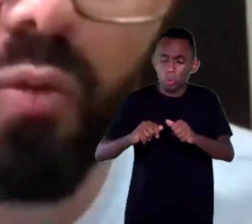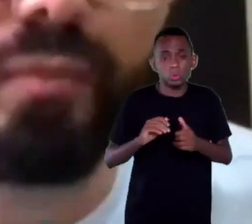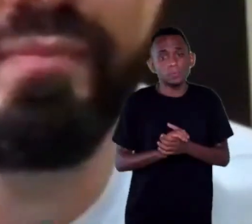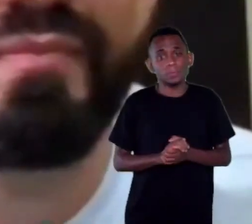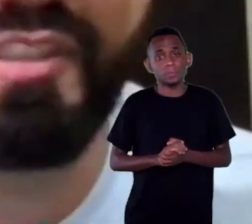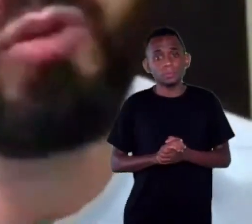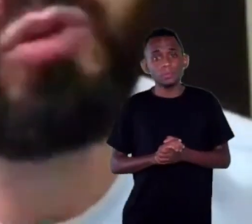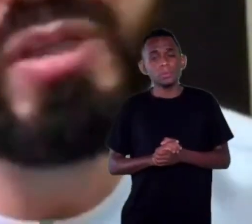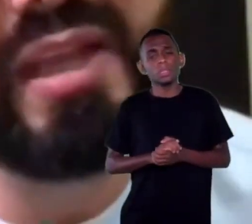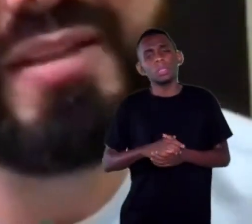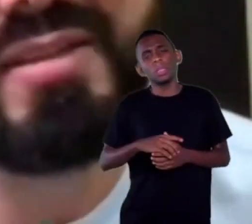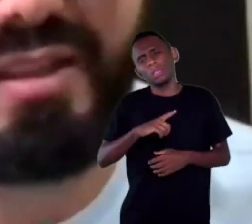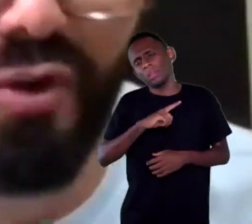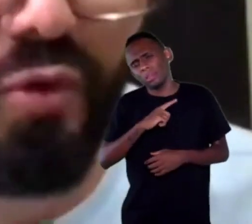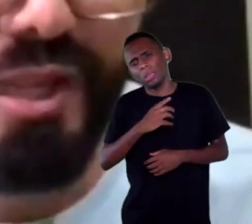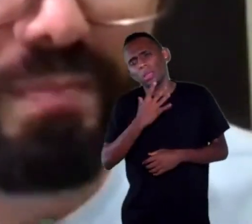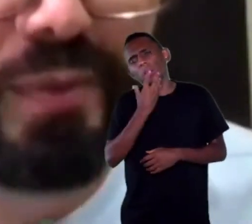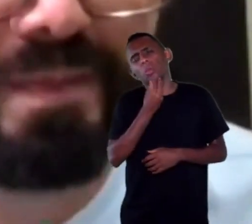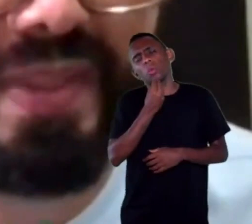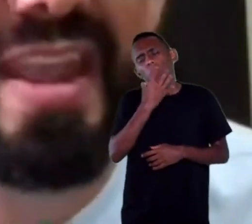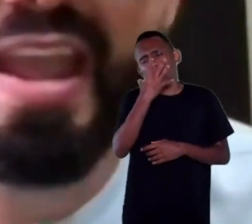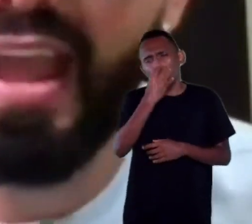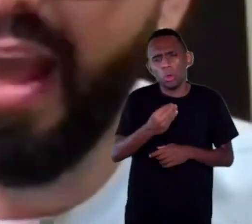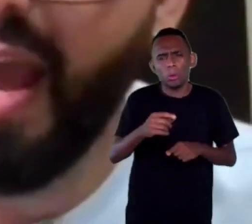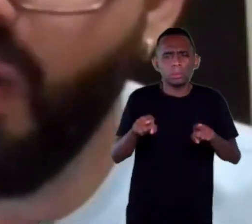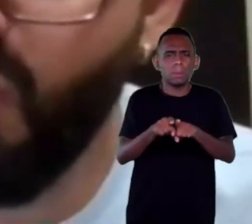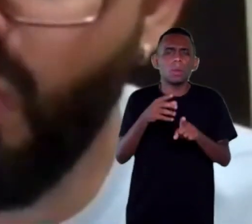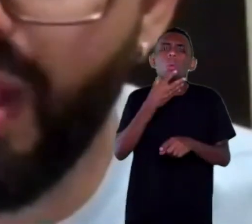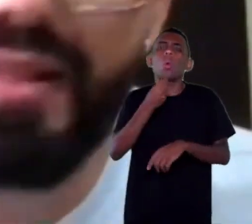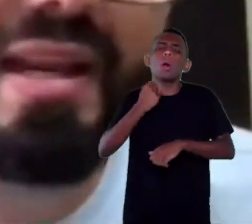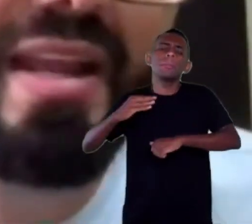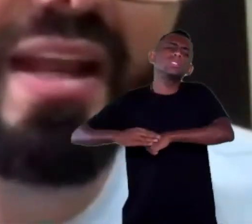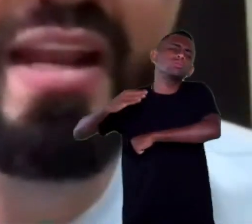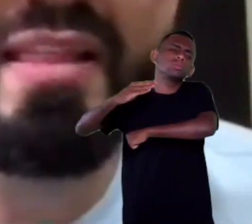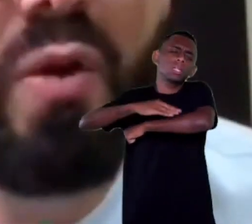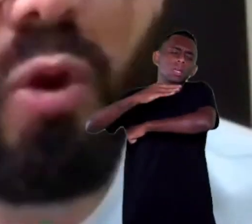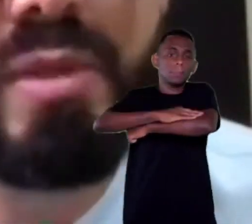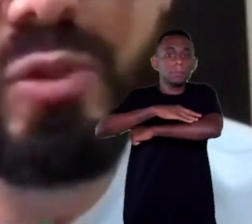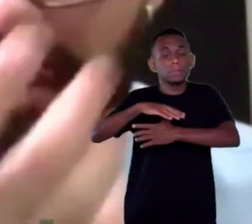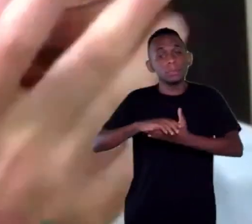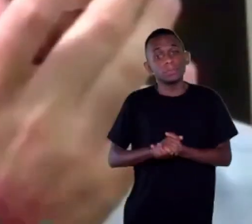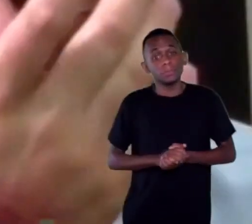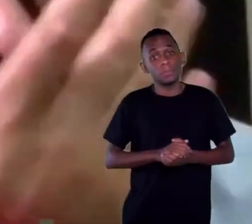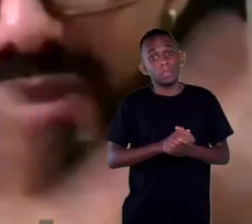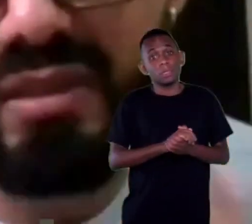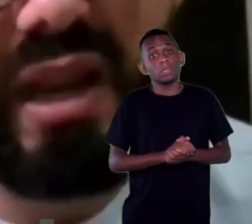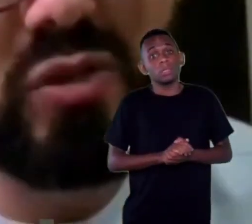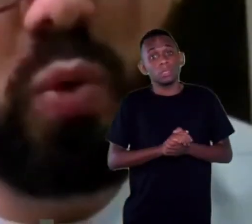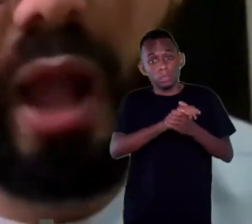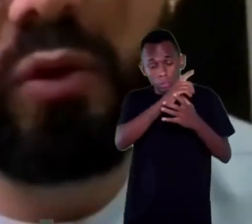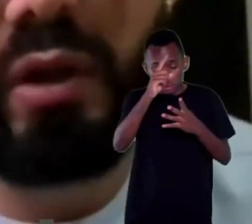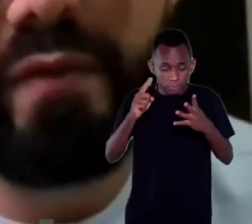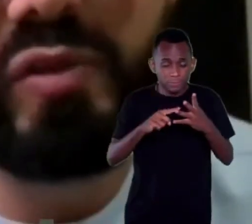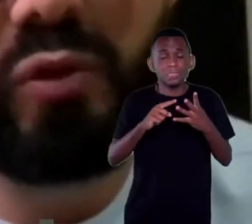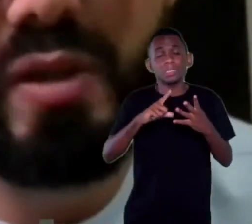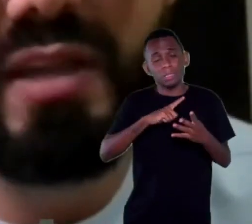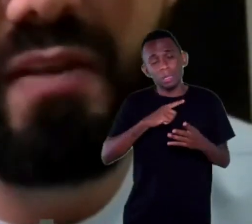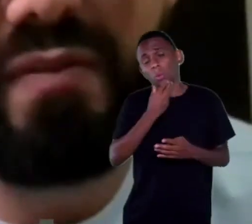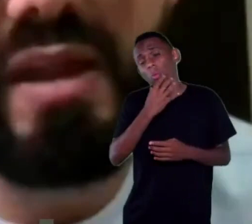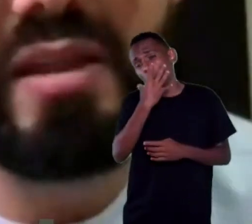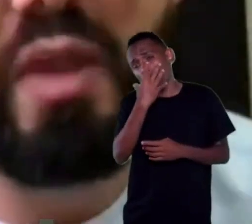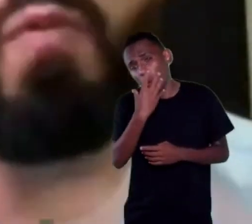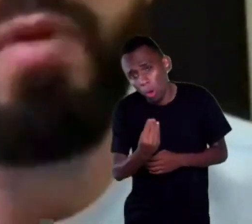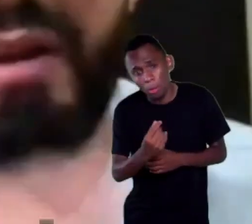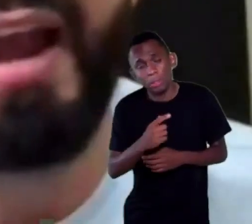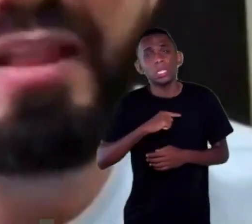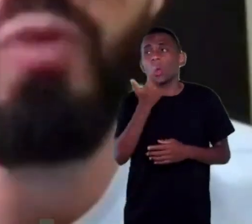do saco, que são 2 lendas que estão no Olimpo. O Catrina, ele tem um lobisomem. Tem outros 3 ou 4 livros que eu estou